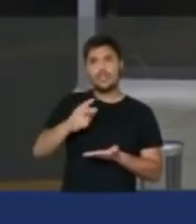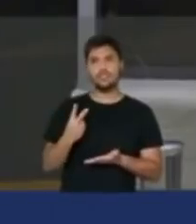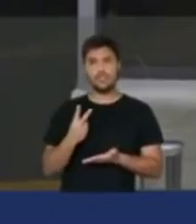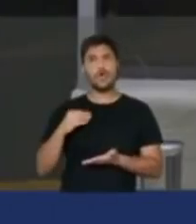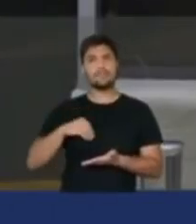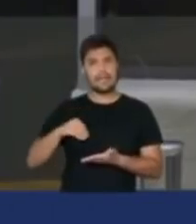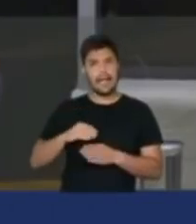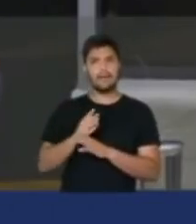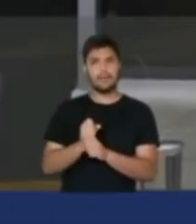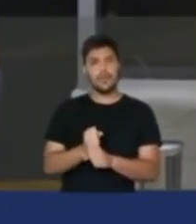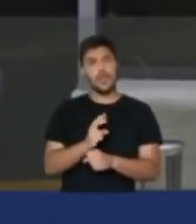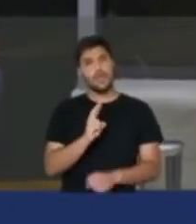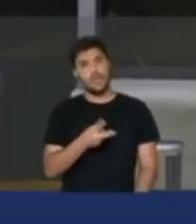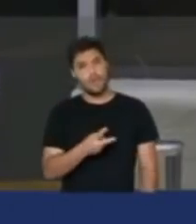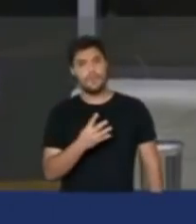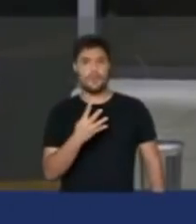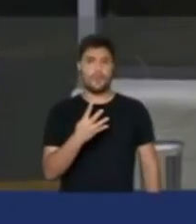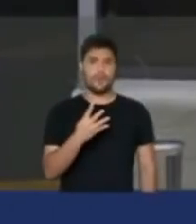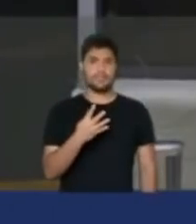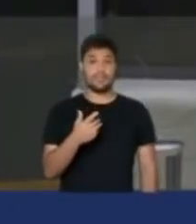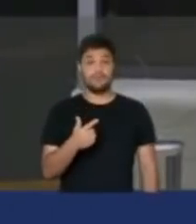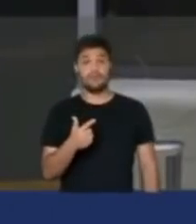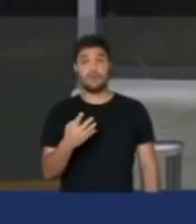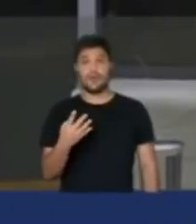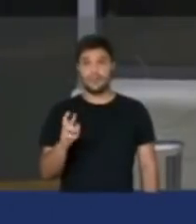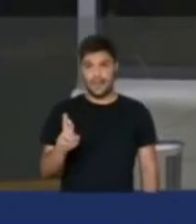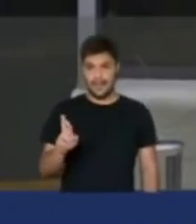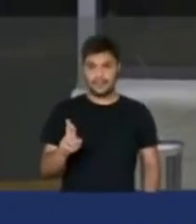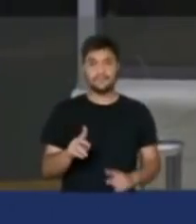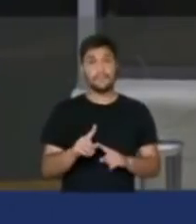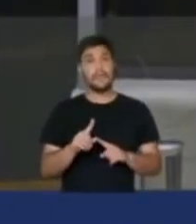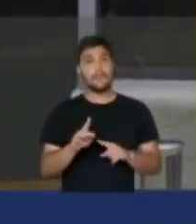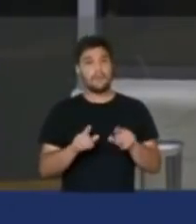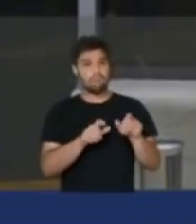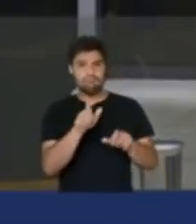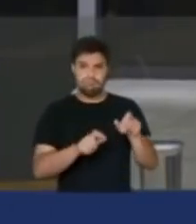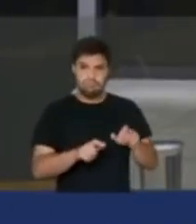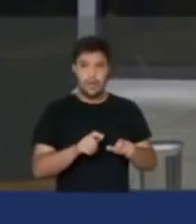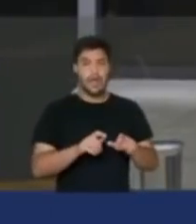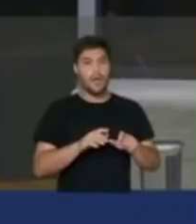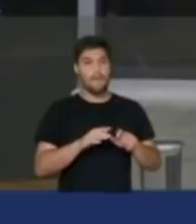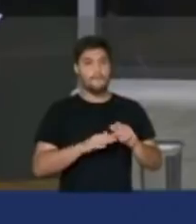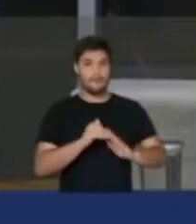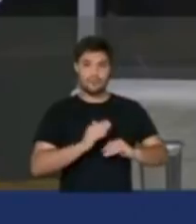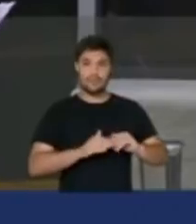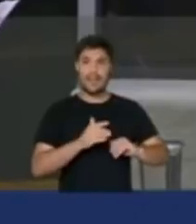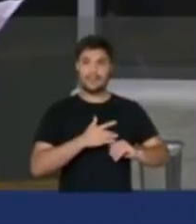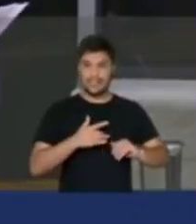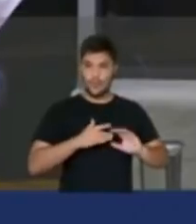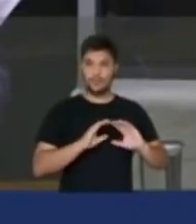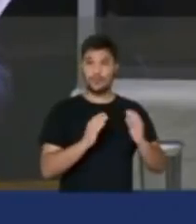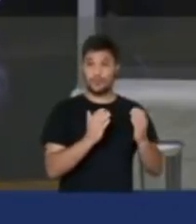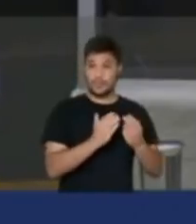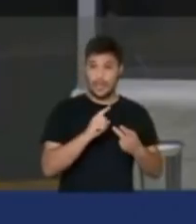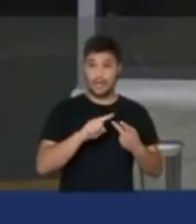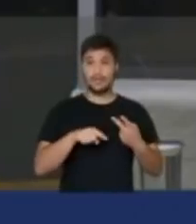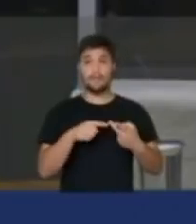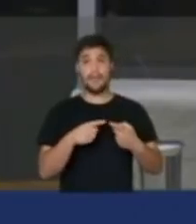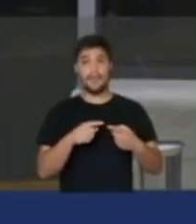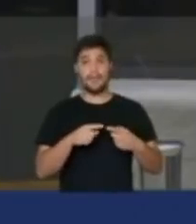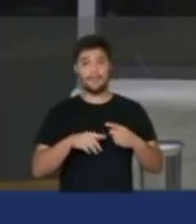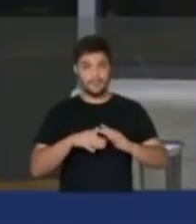a R$ 2.424,00, para os agentes comunitários de saúde e no combate às